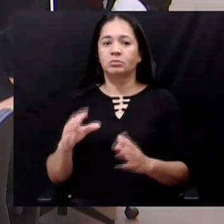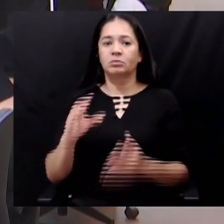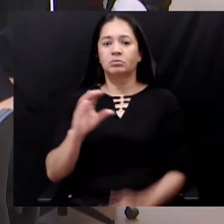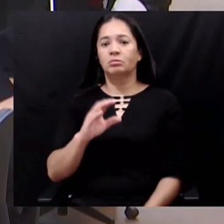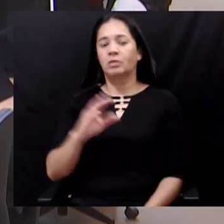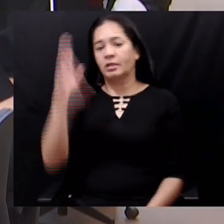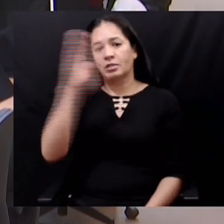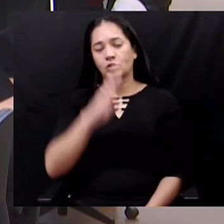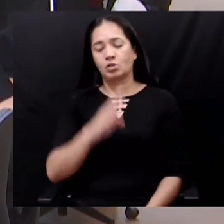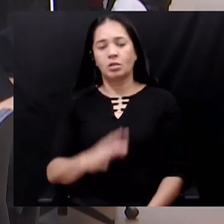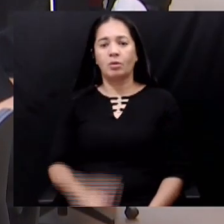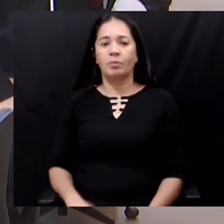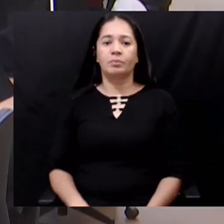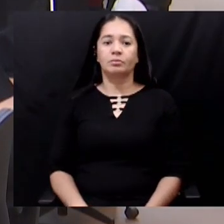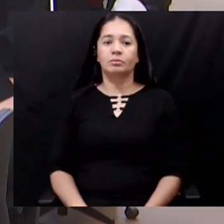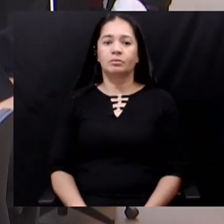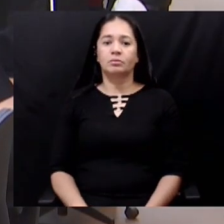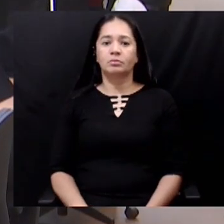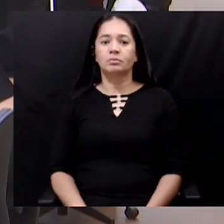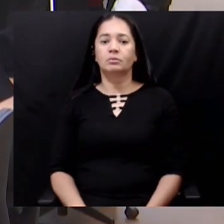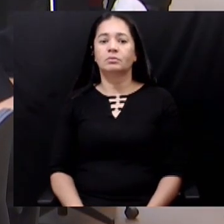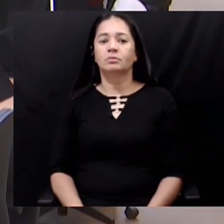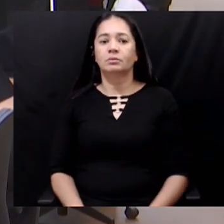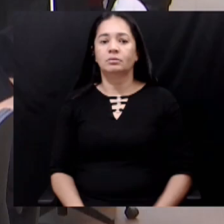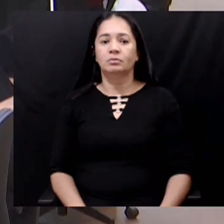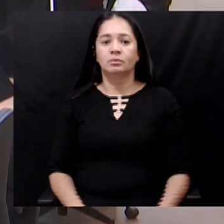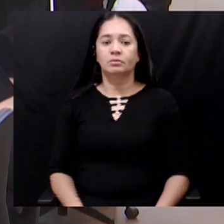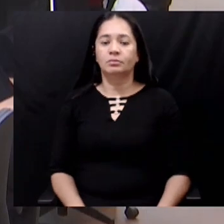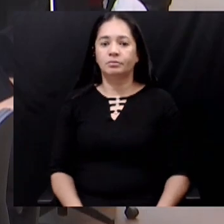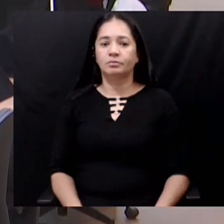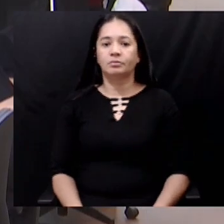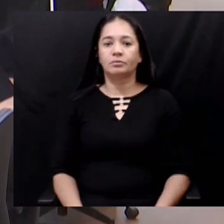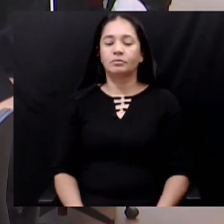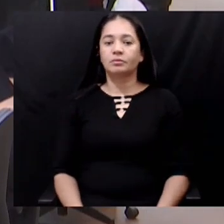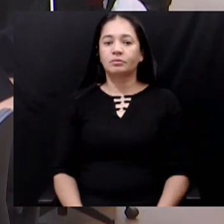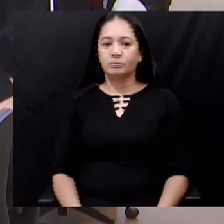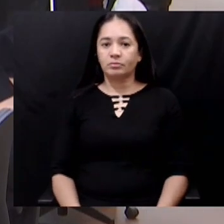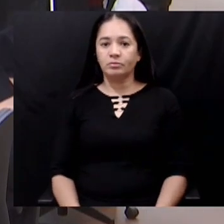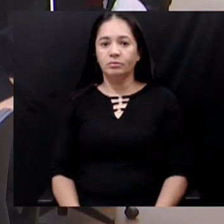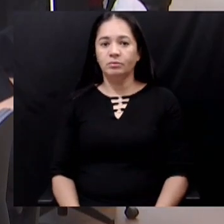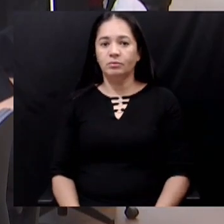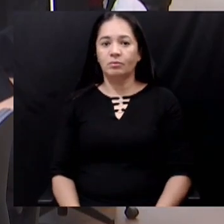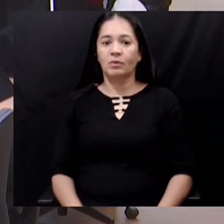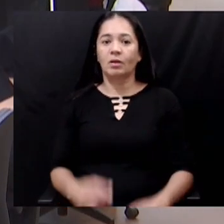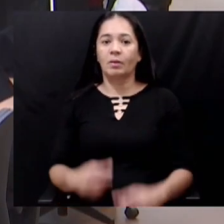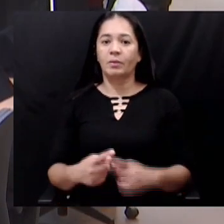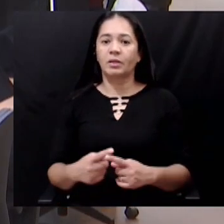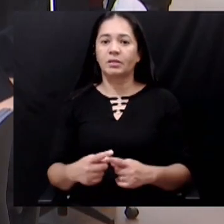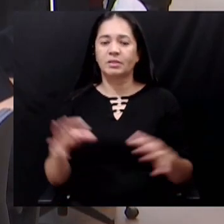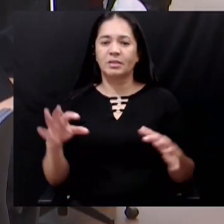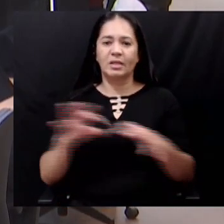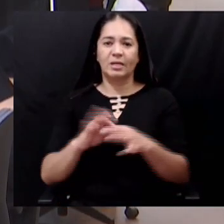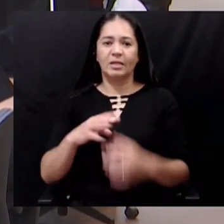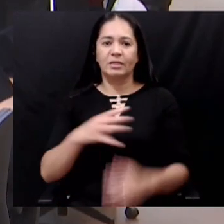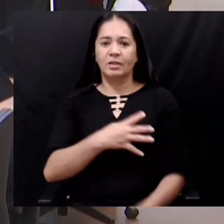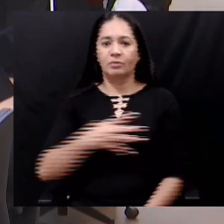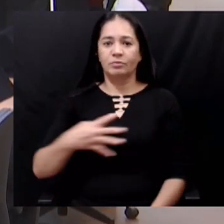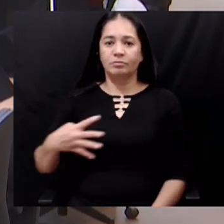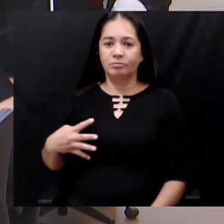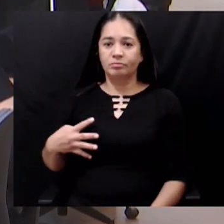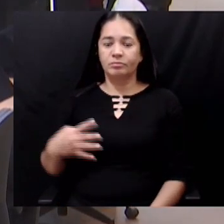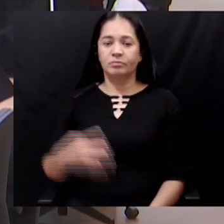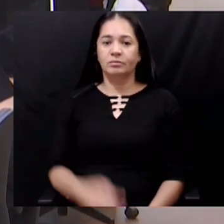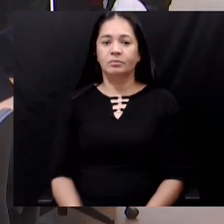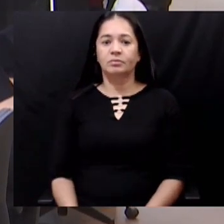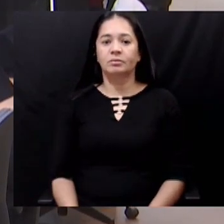definição. Tá, então seria o Senai, né, que teria que ter alguma coisa ligado a cursinho popular. Tem que a